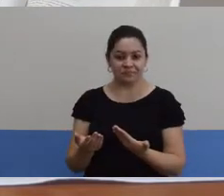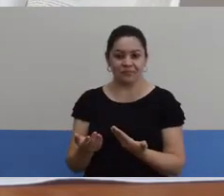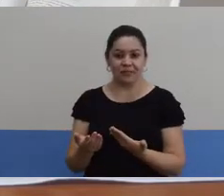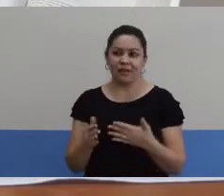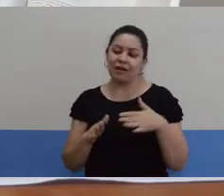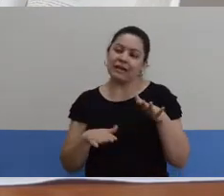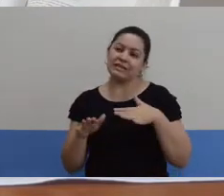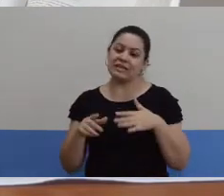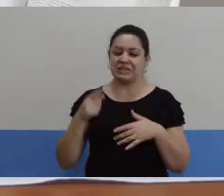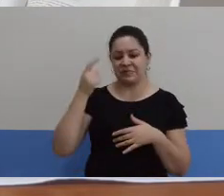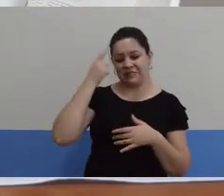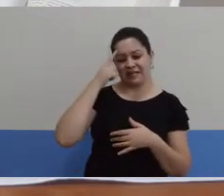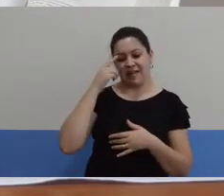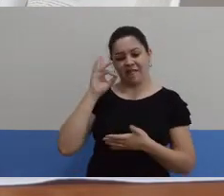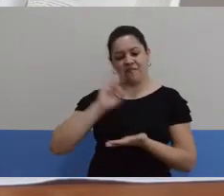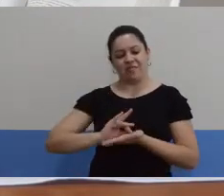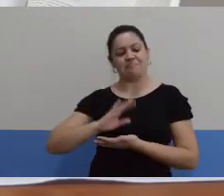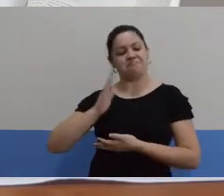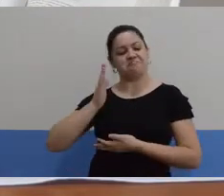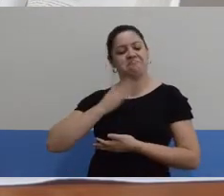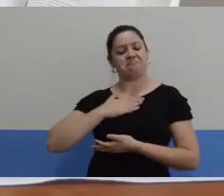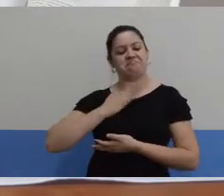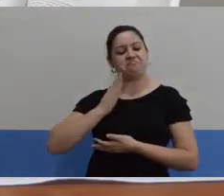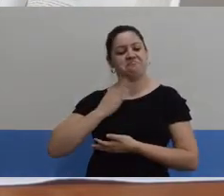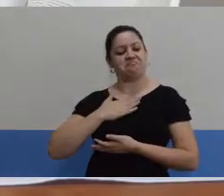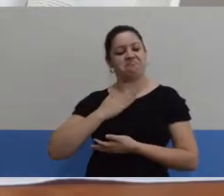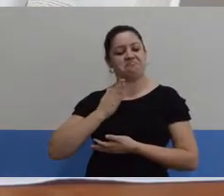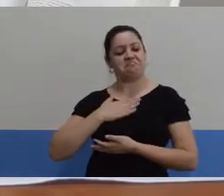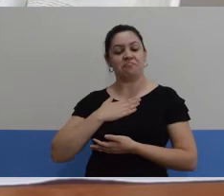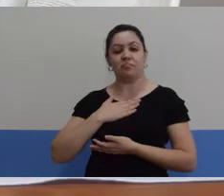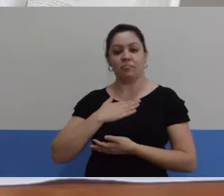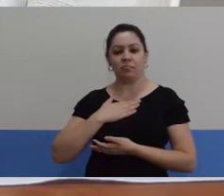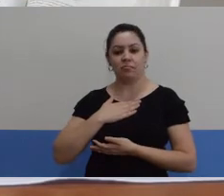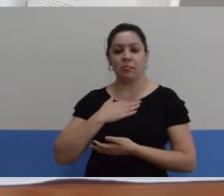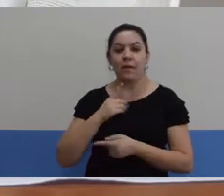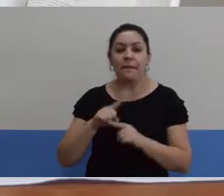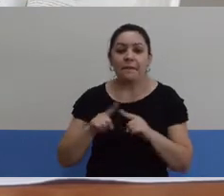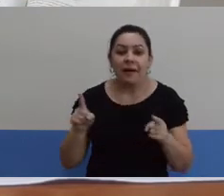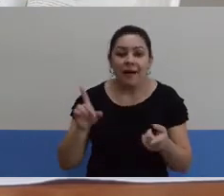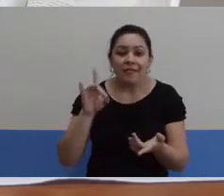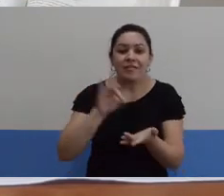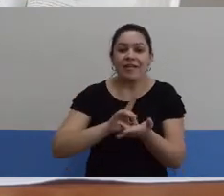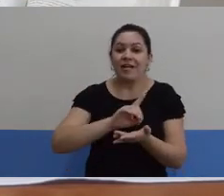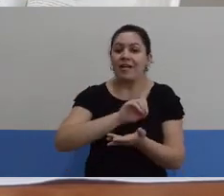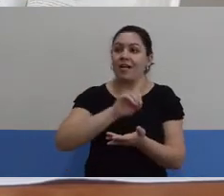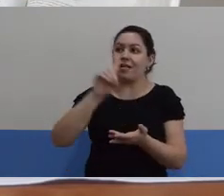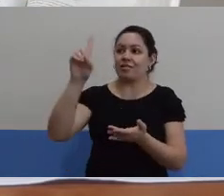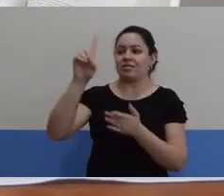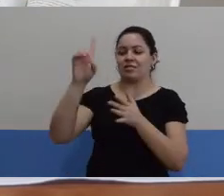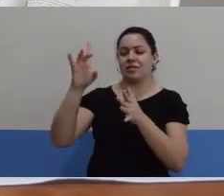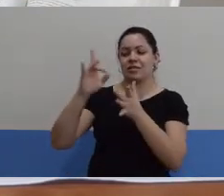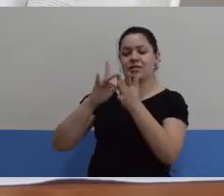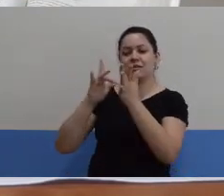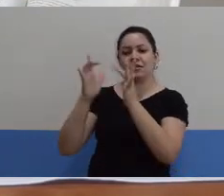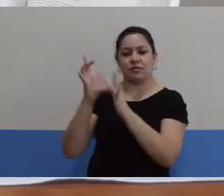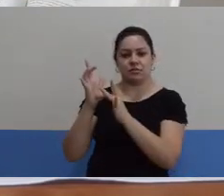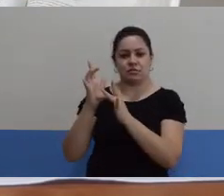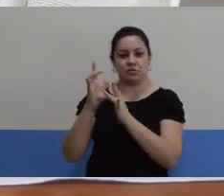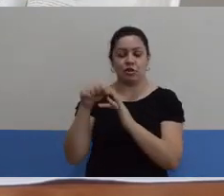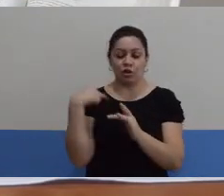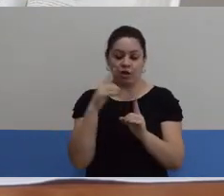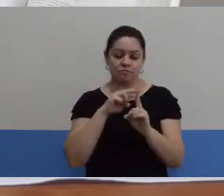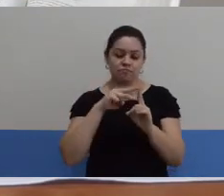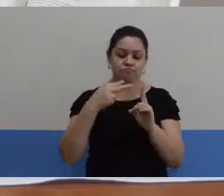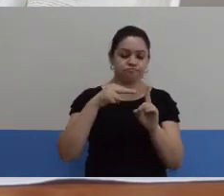sinto dono da verdade, mas a verdade é Cristo. Nós temos pontos de vistas e que precisam